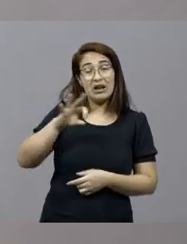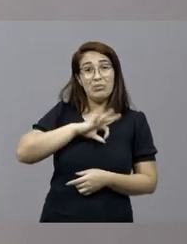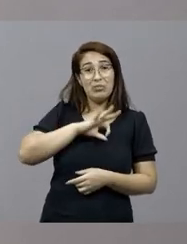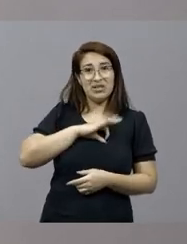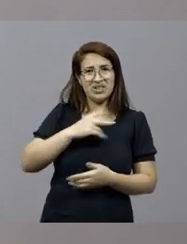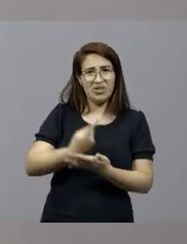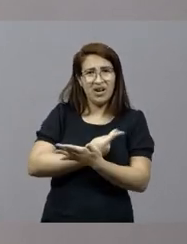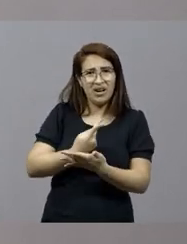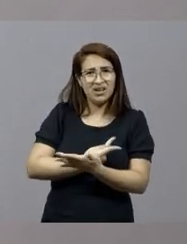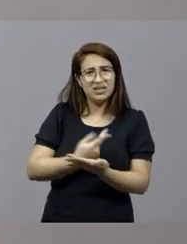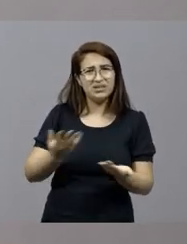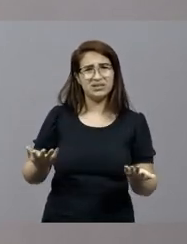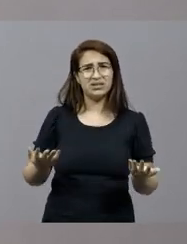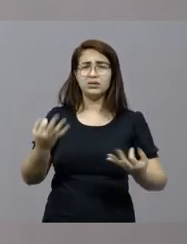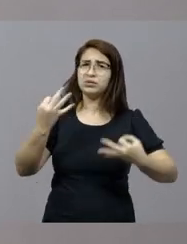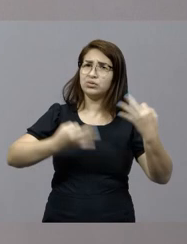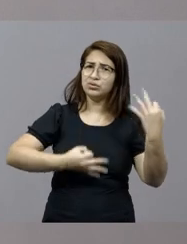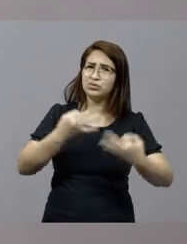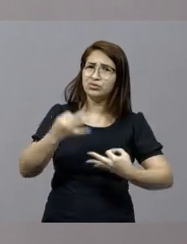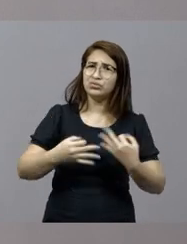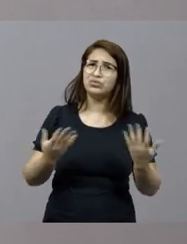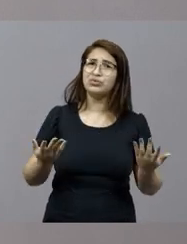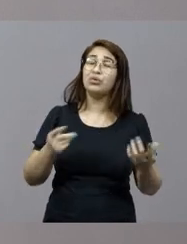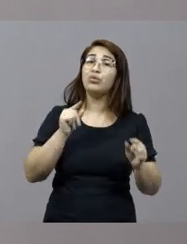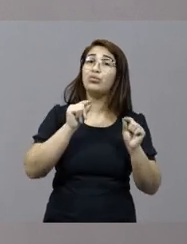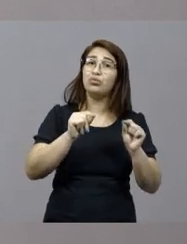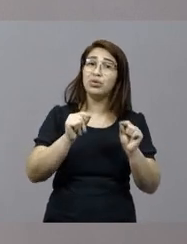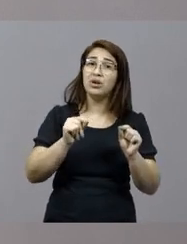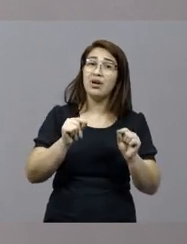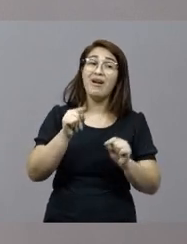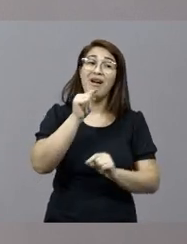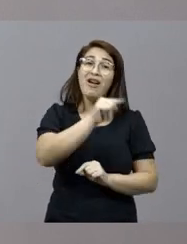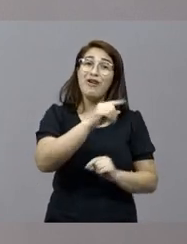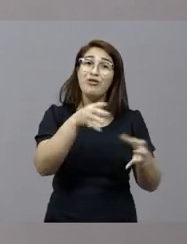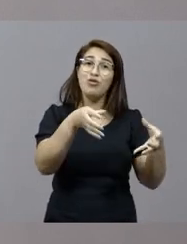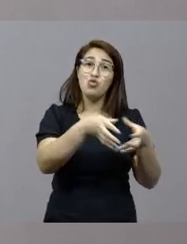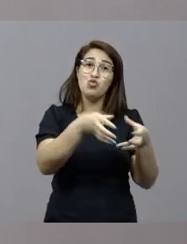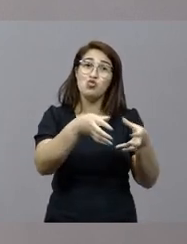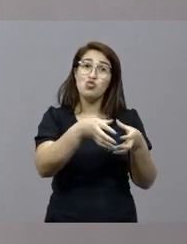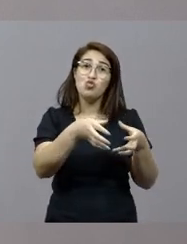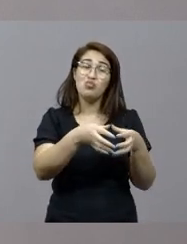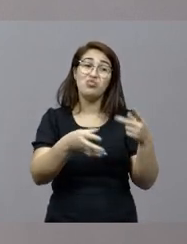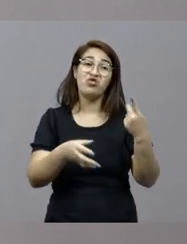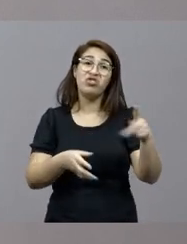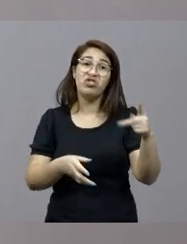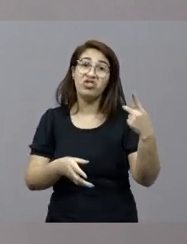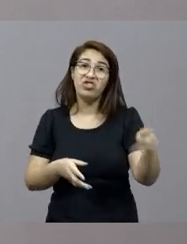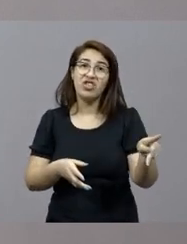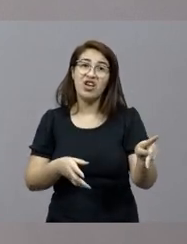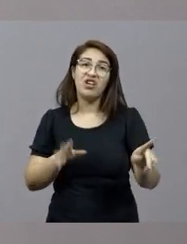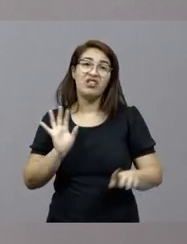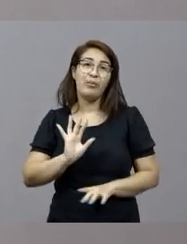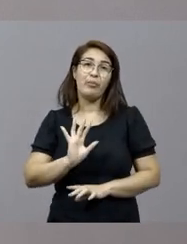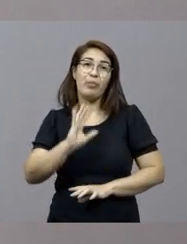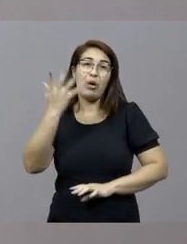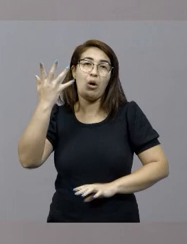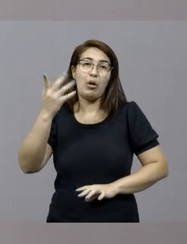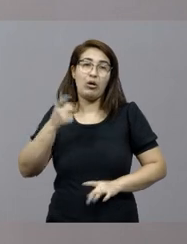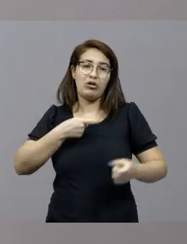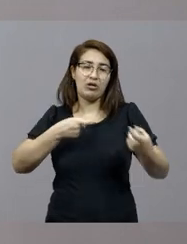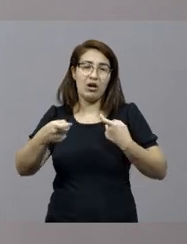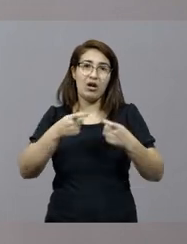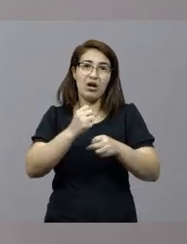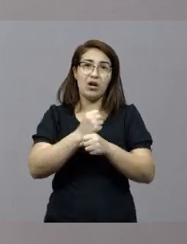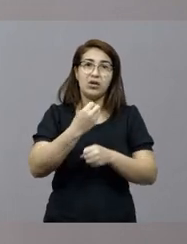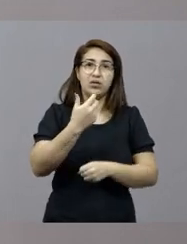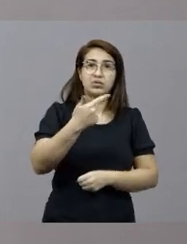Justiçamento, senhores, é o que a turma desse cara aqui, os capanga, os revolucionários, guerrilheiros dos anos